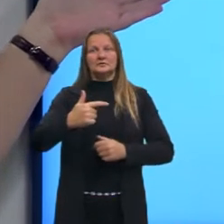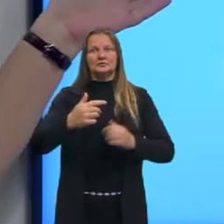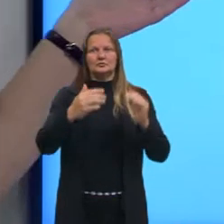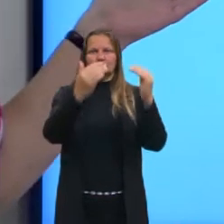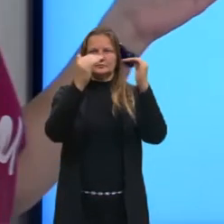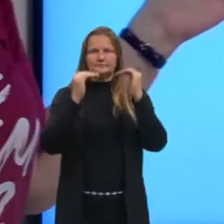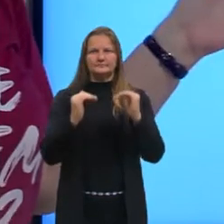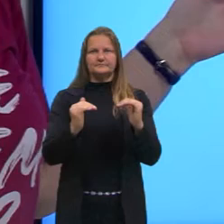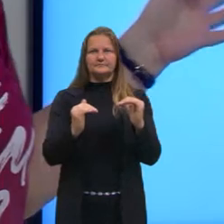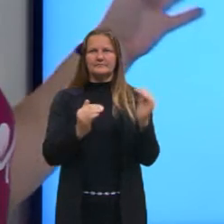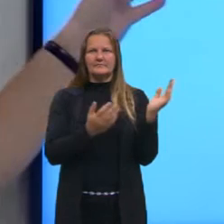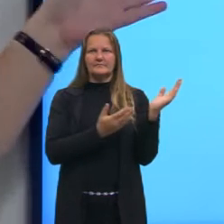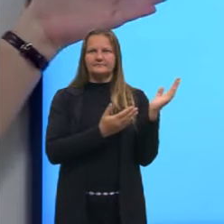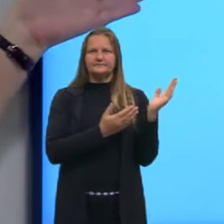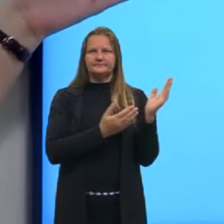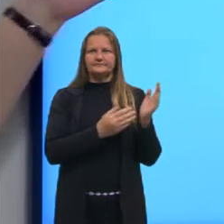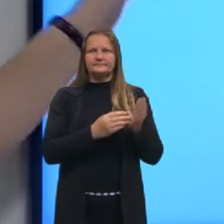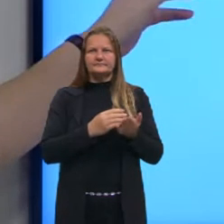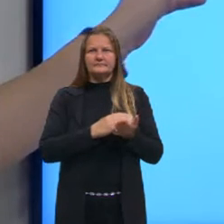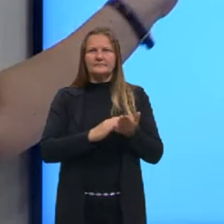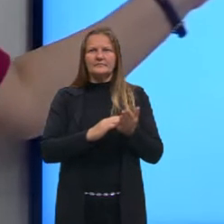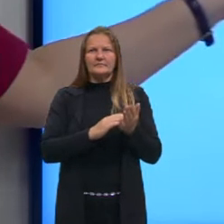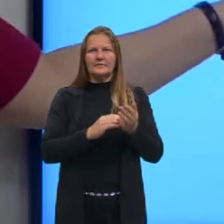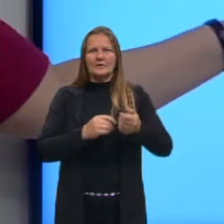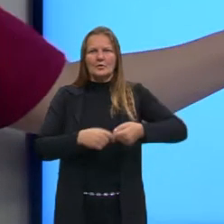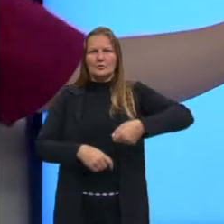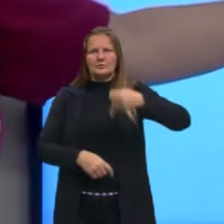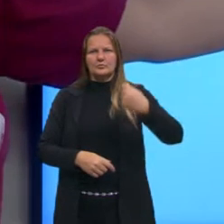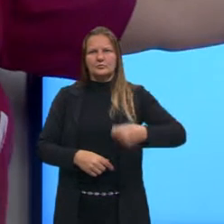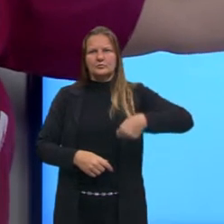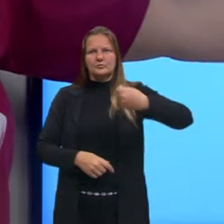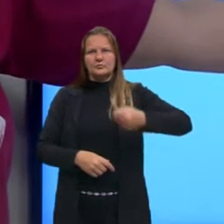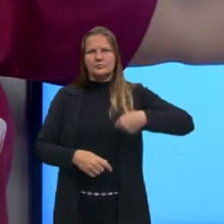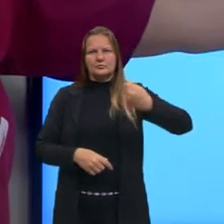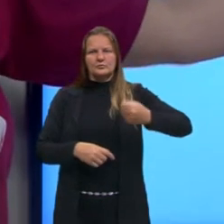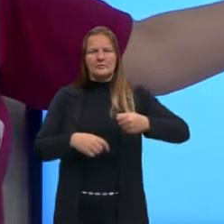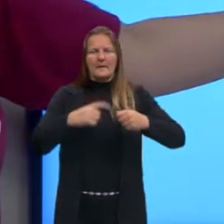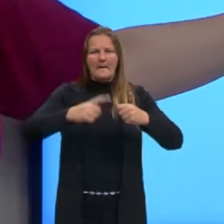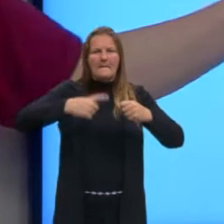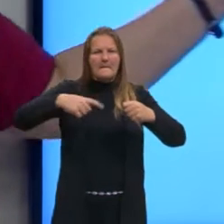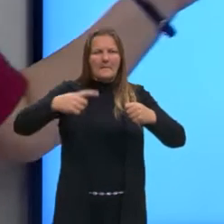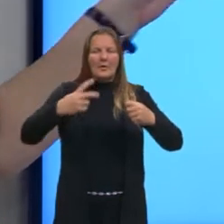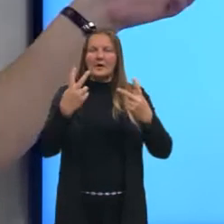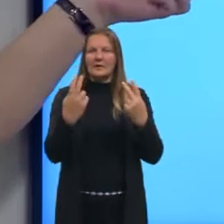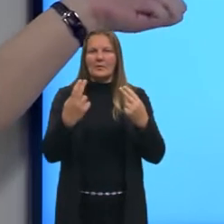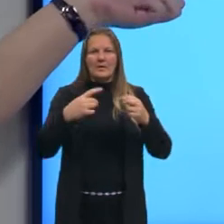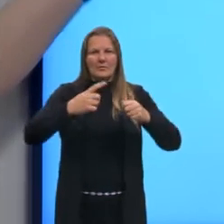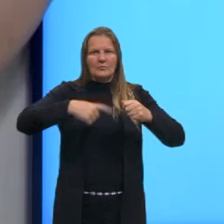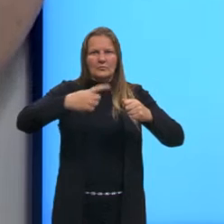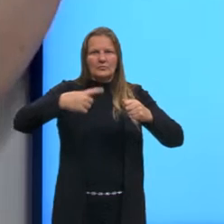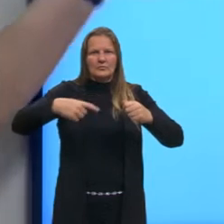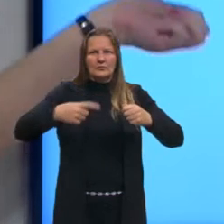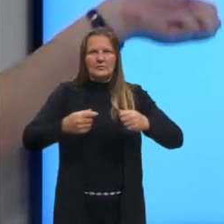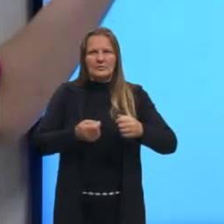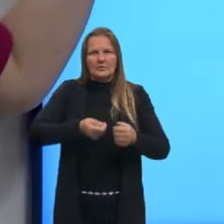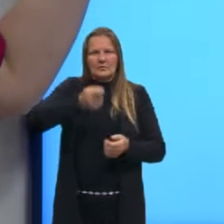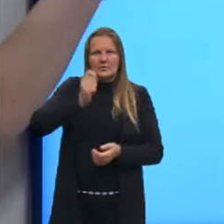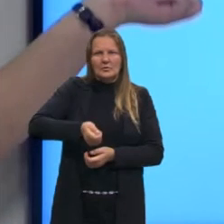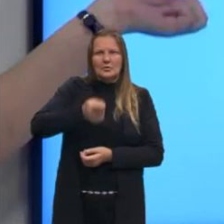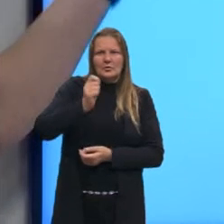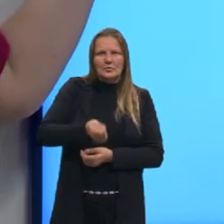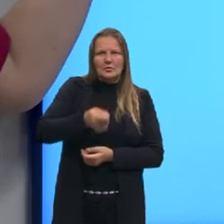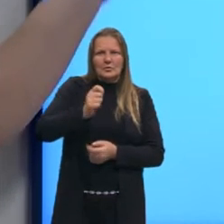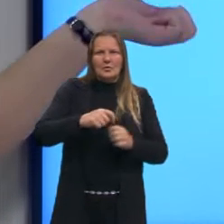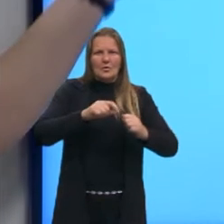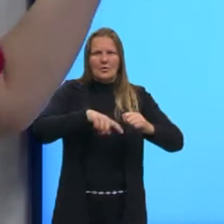pouquinho diferente, porque a origem do movimento, vejam que eu estou com a mesma mola, é a mesma, só que agora eu fico